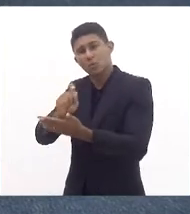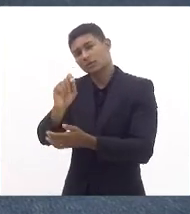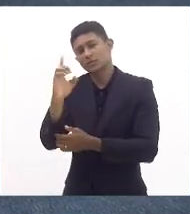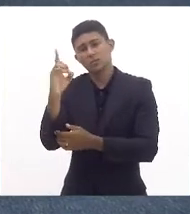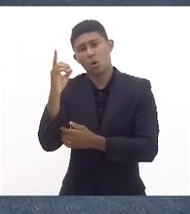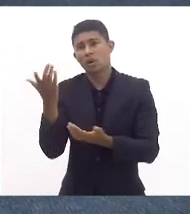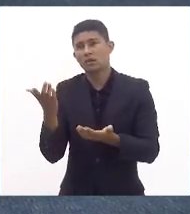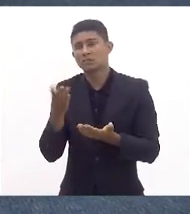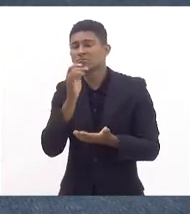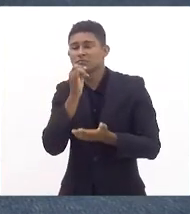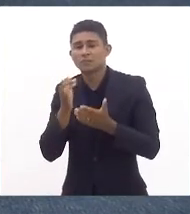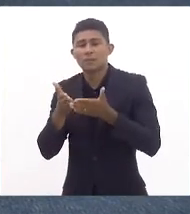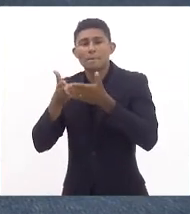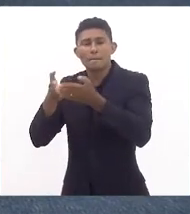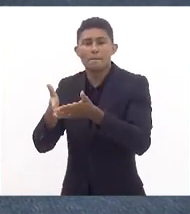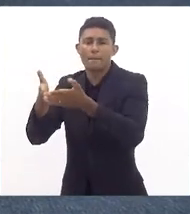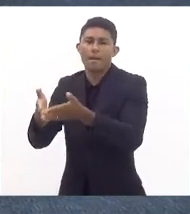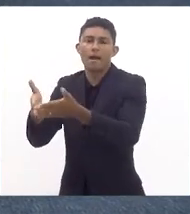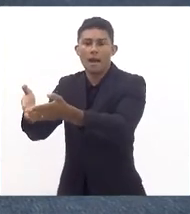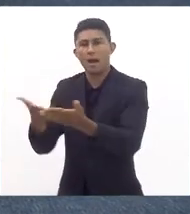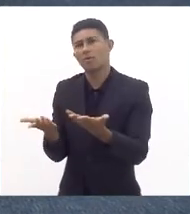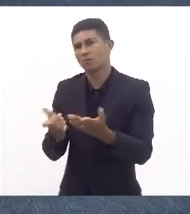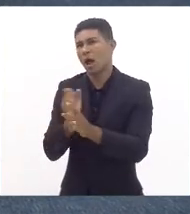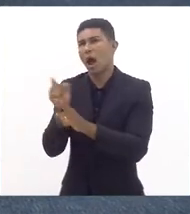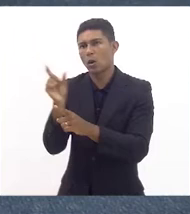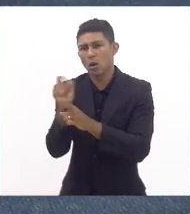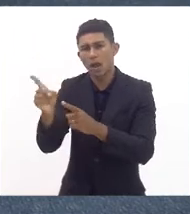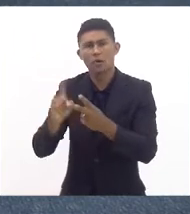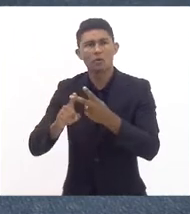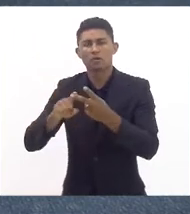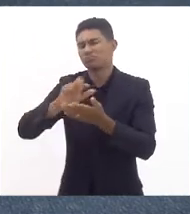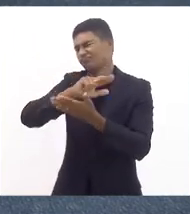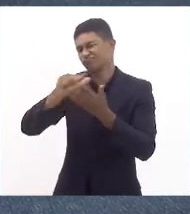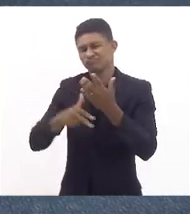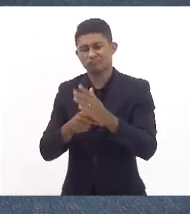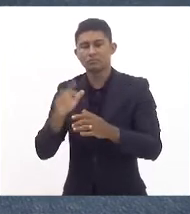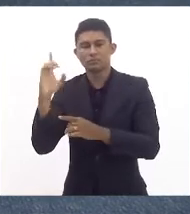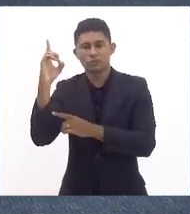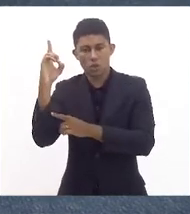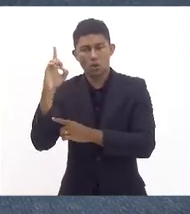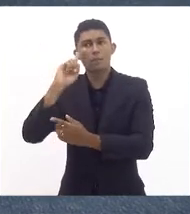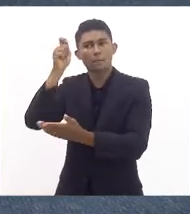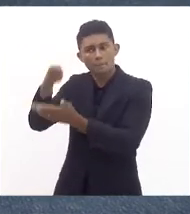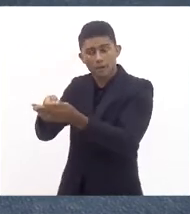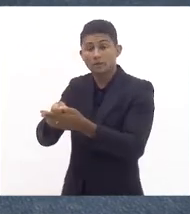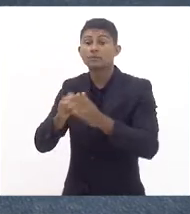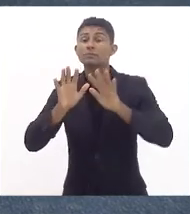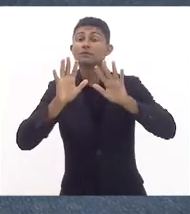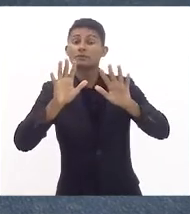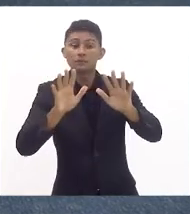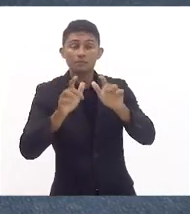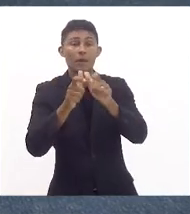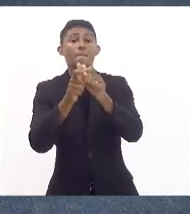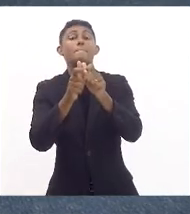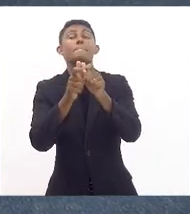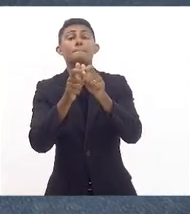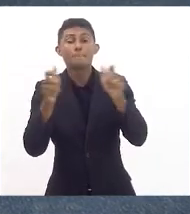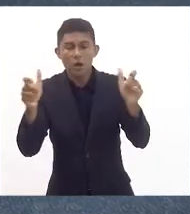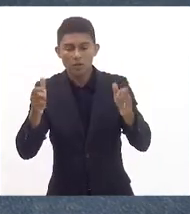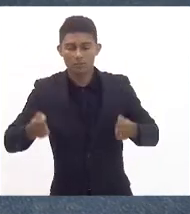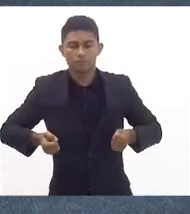embarcações, aluguéis de sonda, mas a grande parte dos custos da maior empresa do